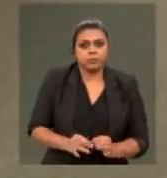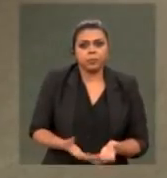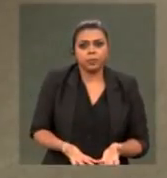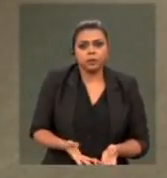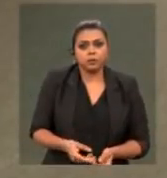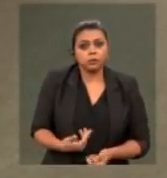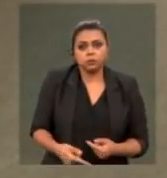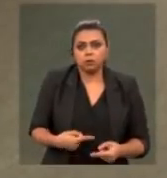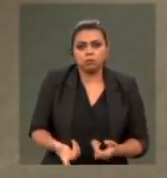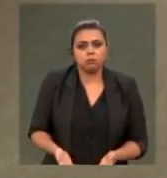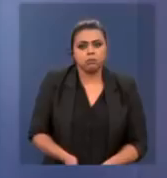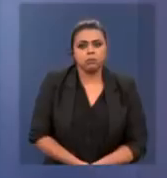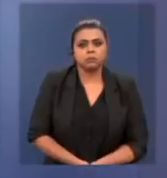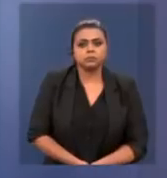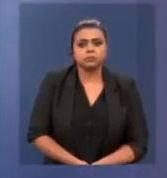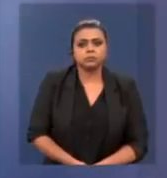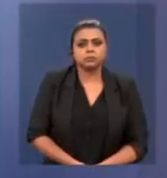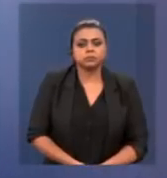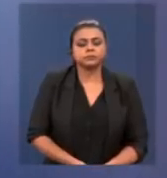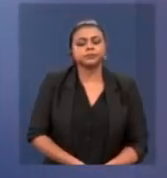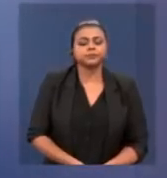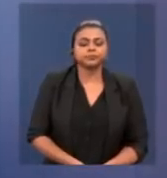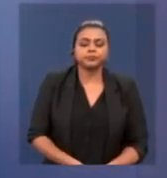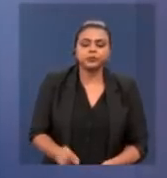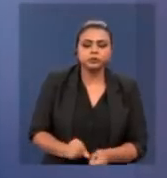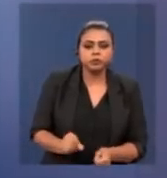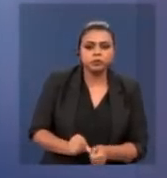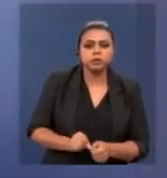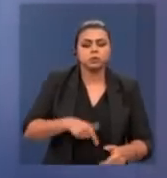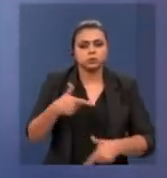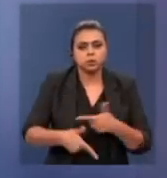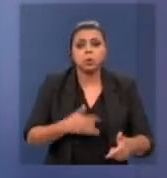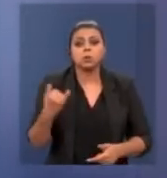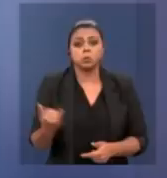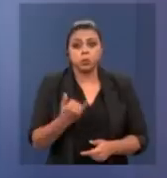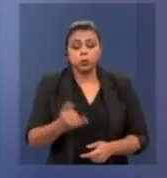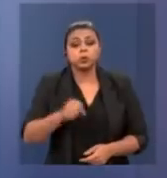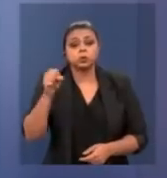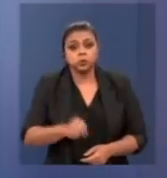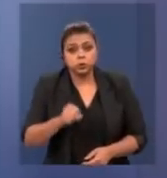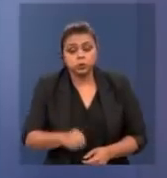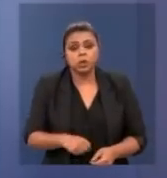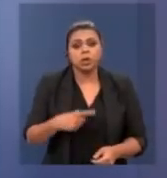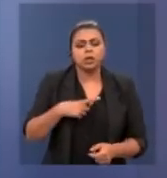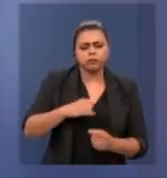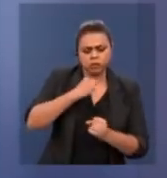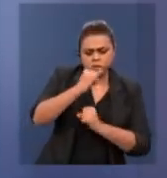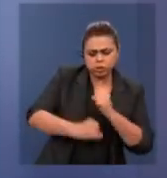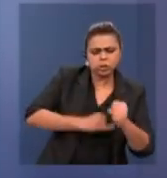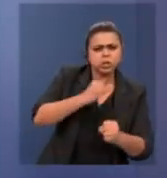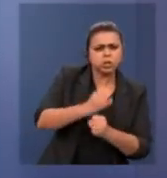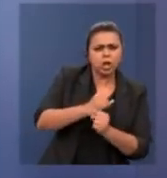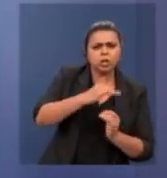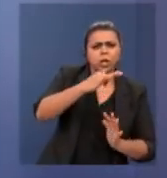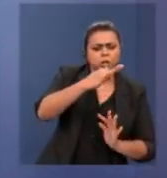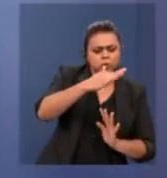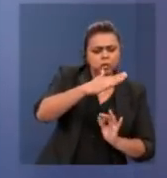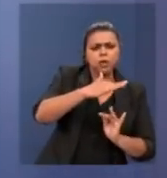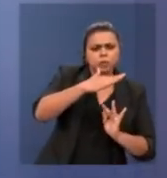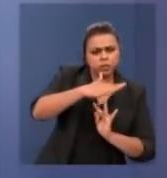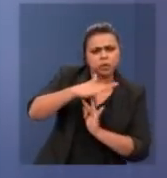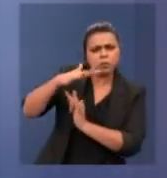100 é um trabalho importante na melhoria do sistema transcol é colocamos internet nos terminais nós